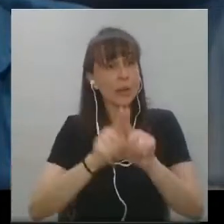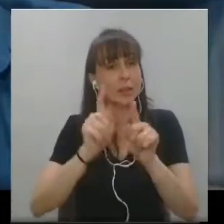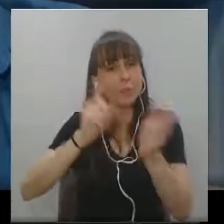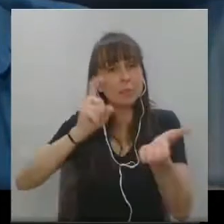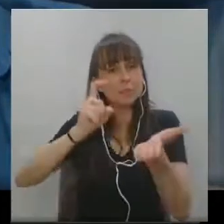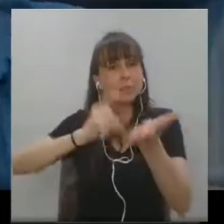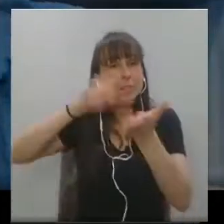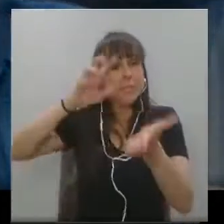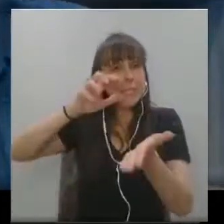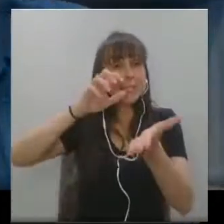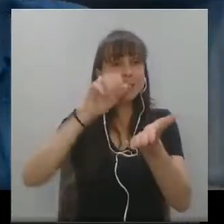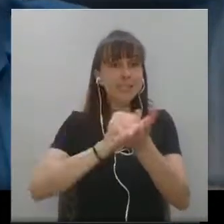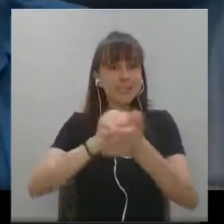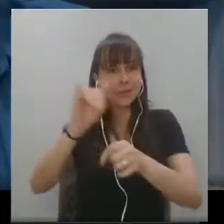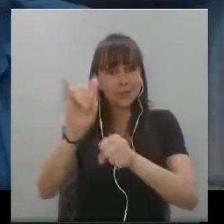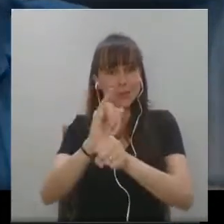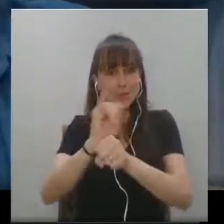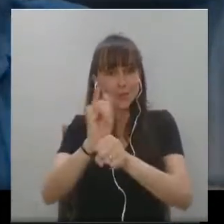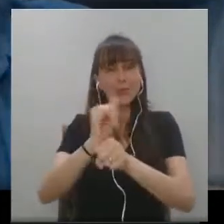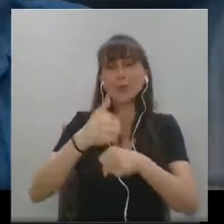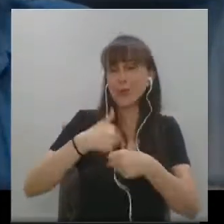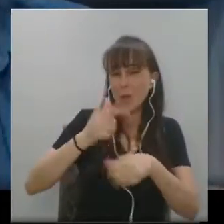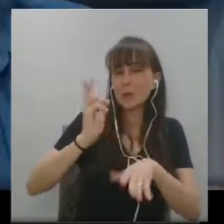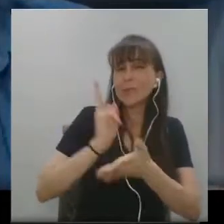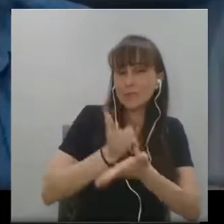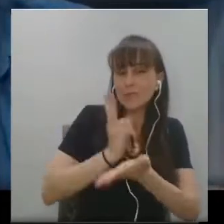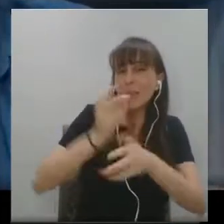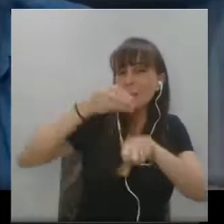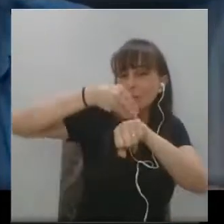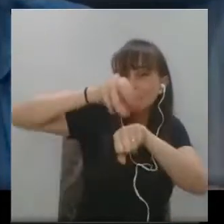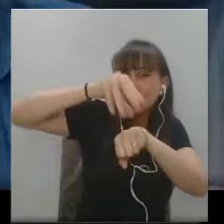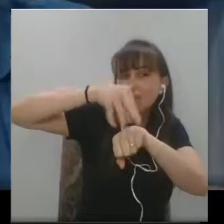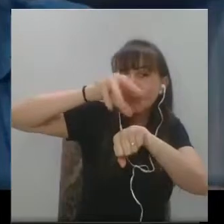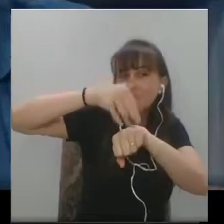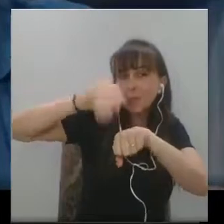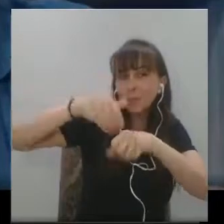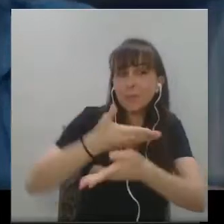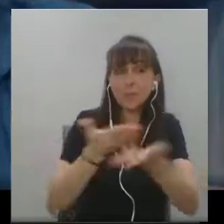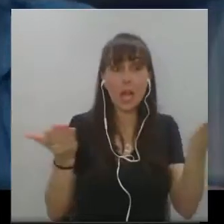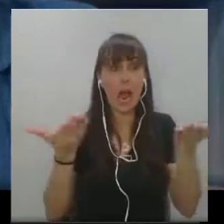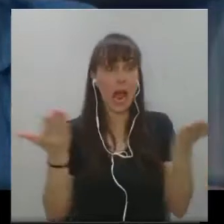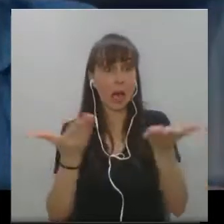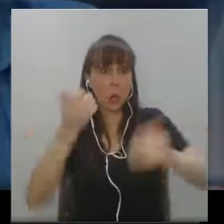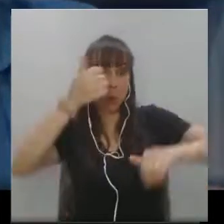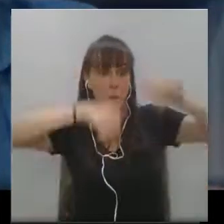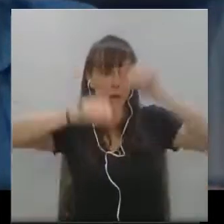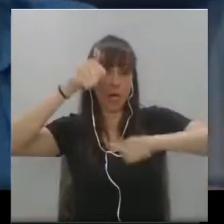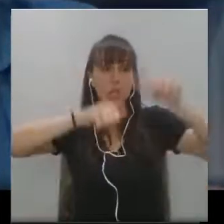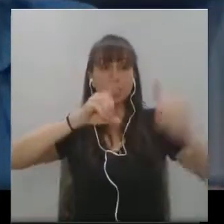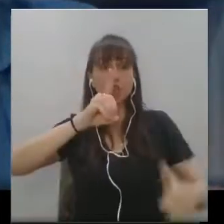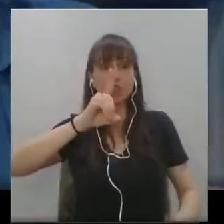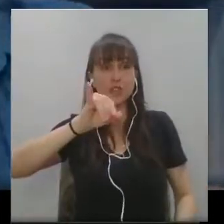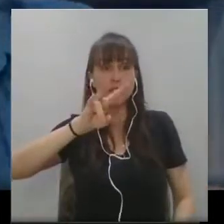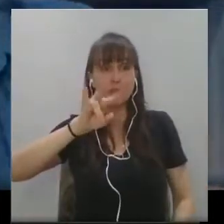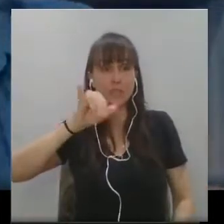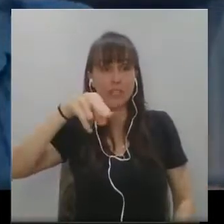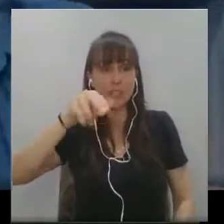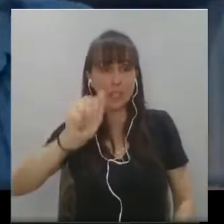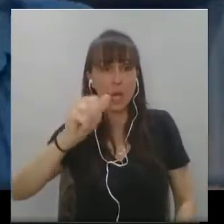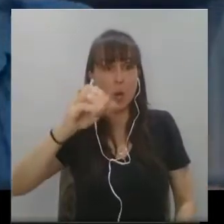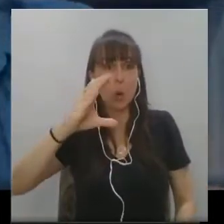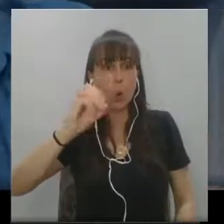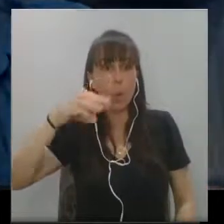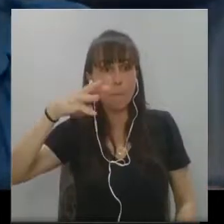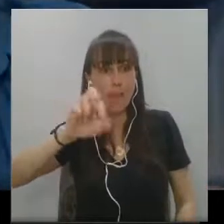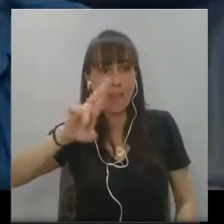Clássicos, que lá eu sempre trato sobre obras clássicas. Estamos analisando agora a Divina Comédia, né? Vão ser mais de 100 vídeos analisando